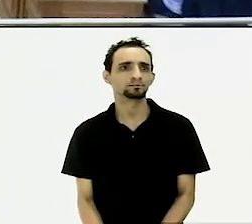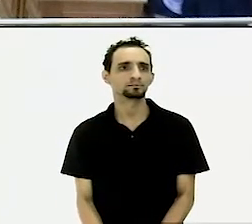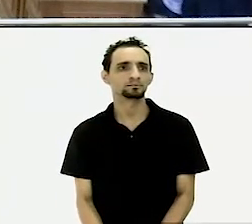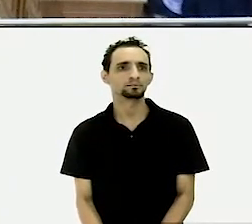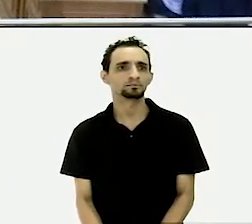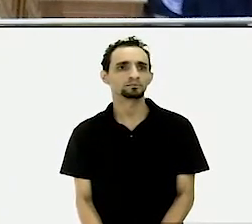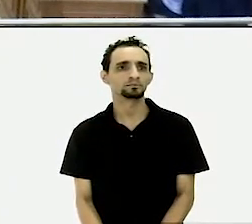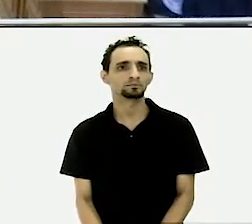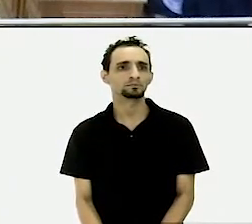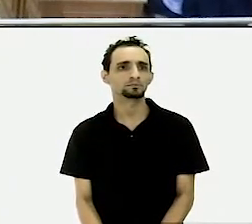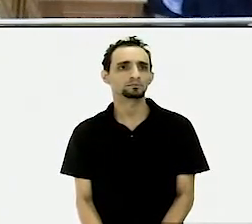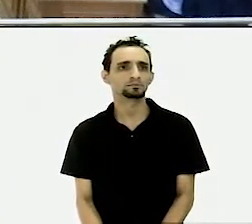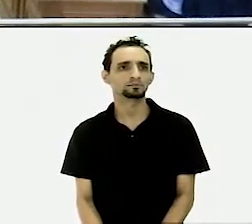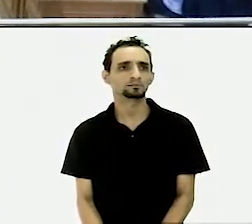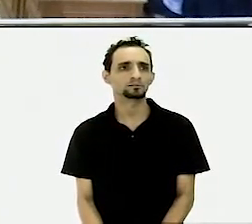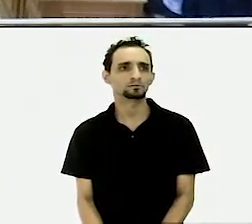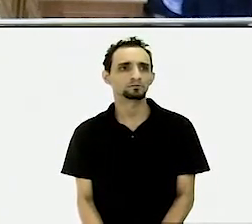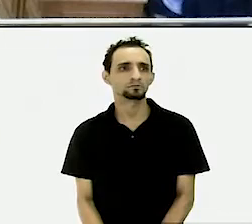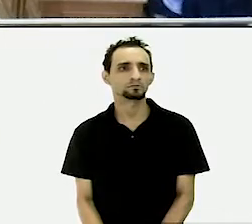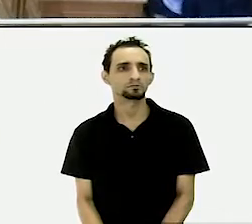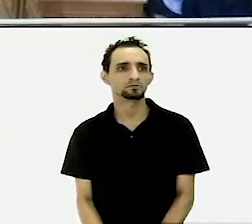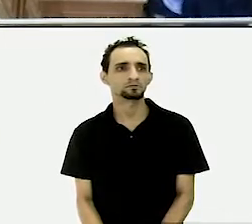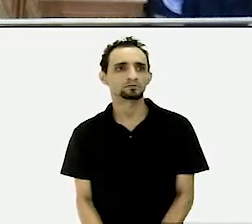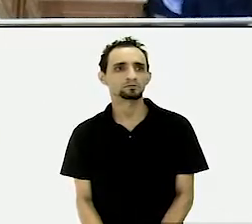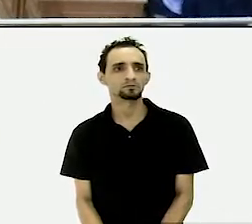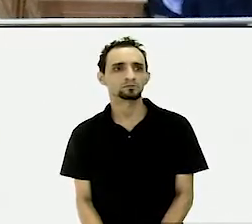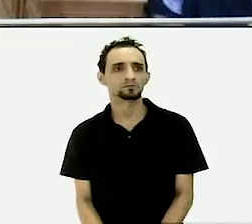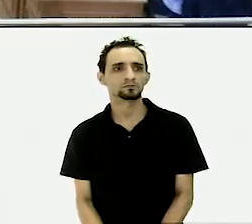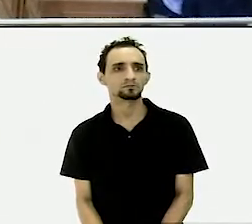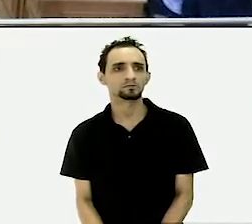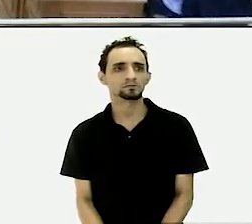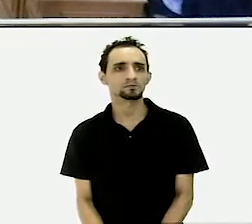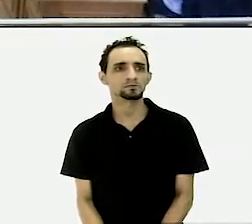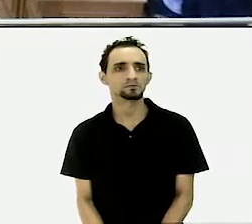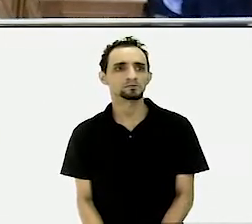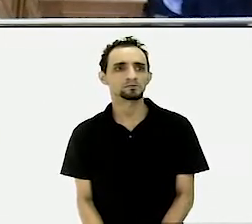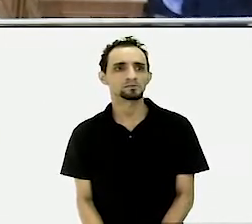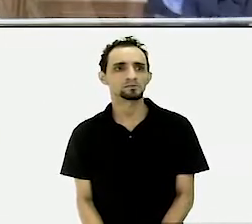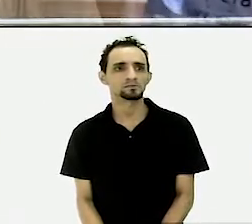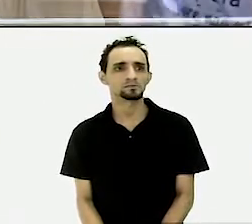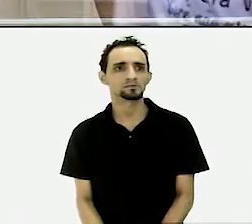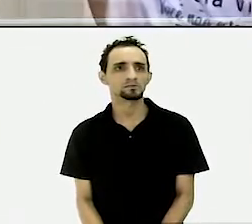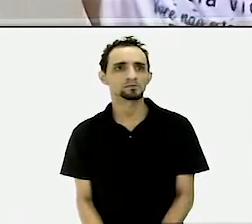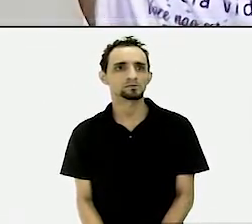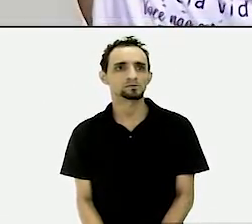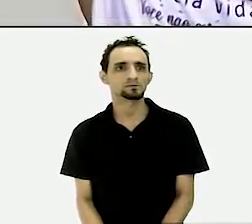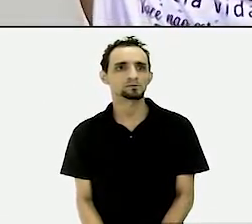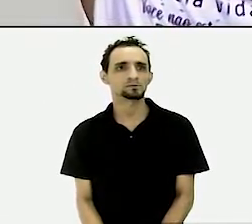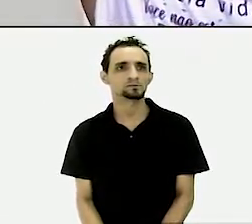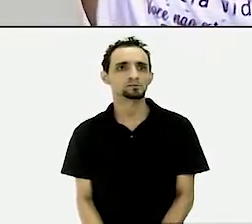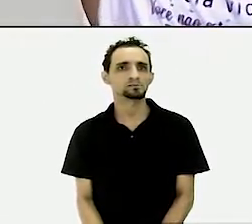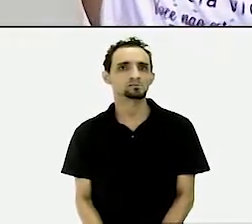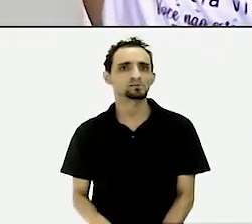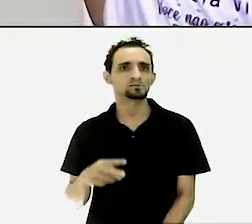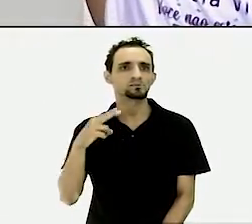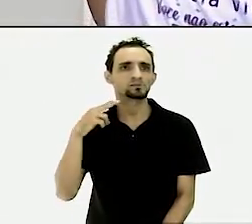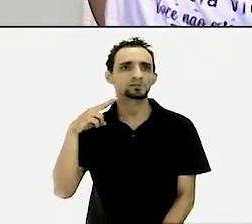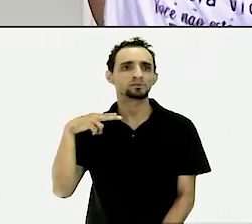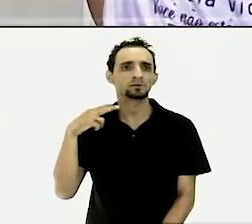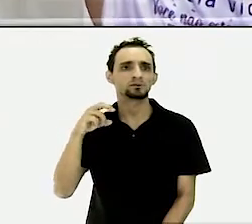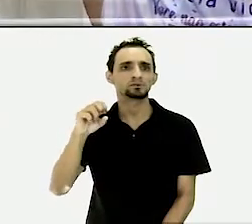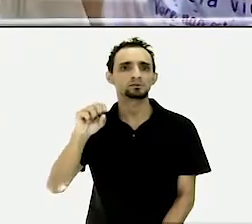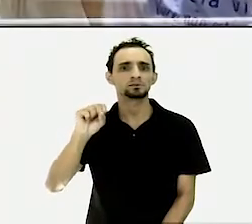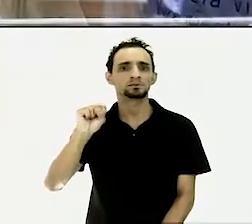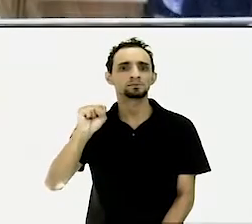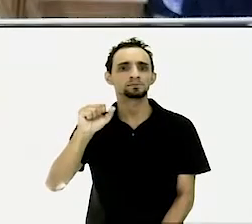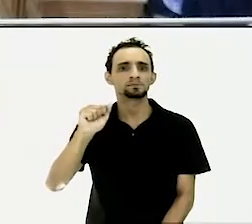Só lembrando, boa tarde a todos, que foi escolhido a cor amarela devido a um garoto, um jovem